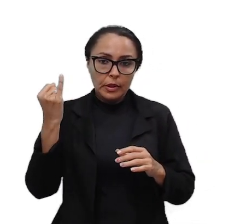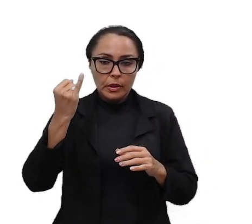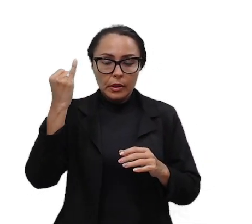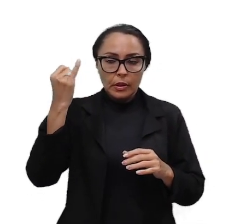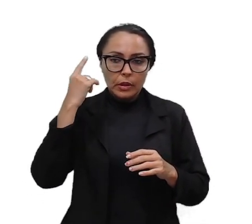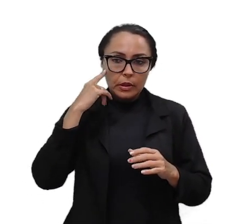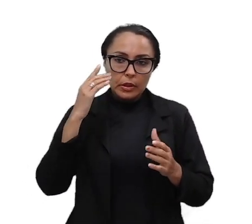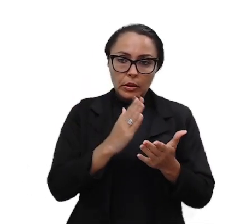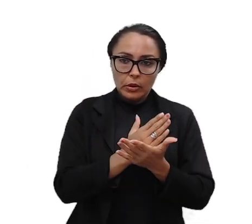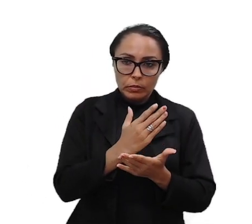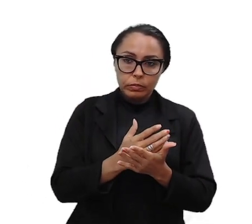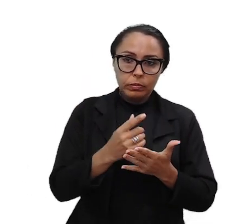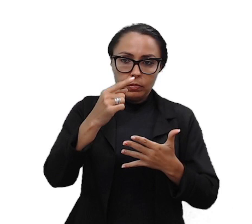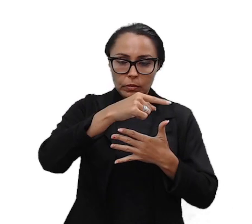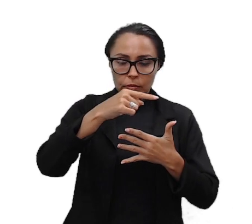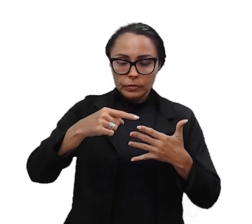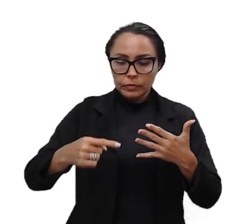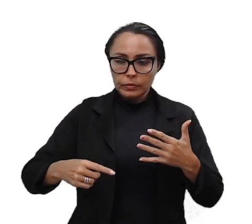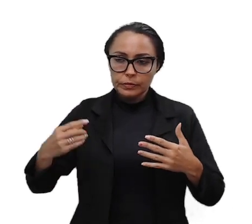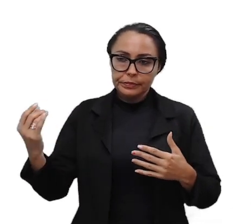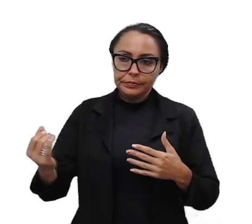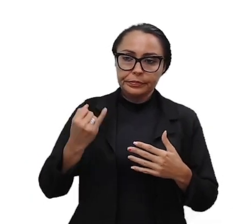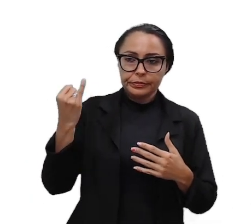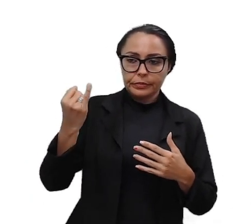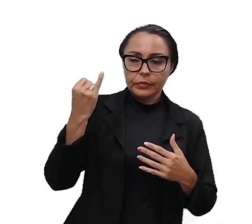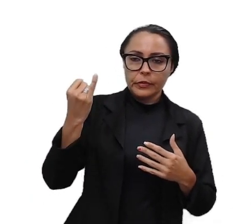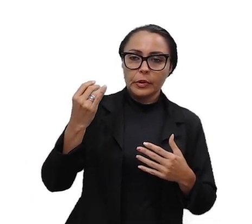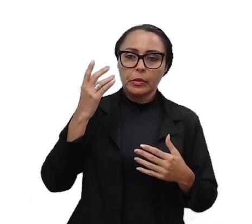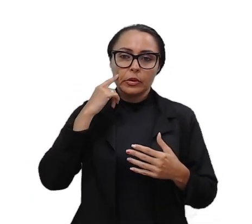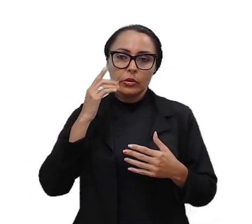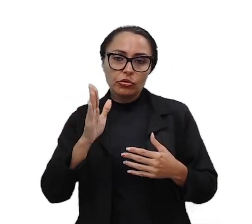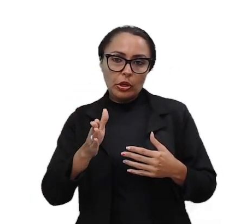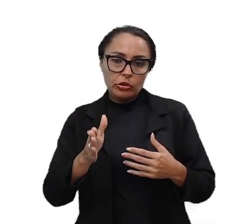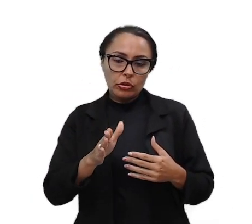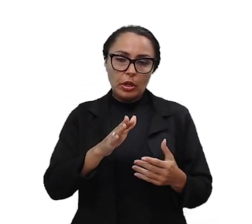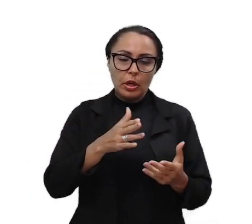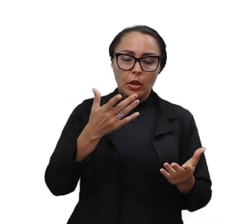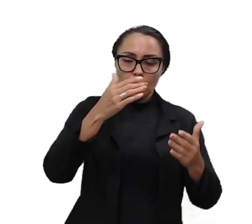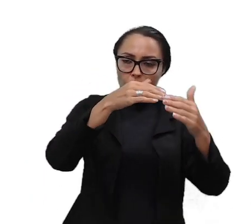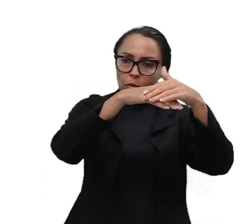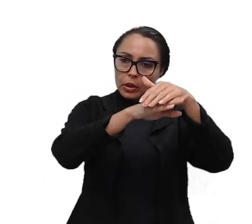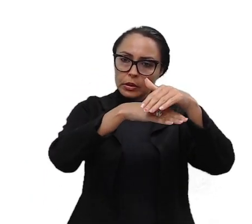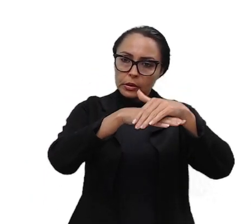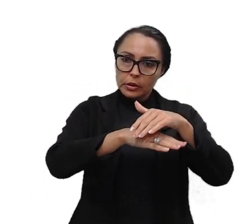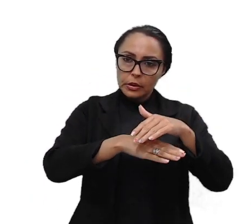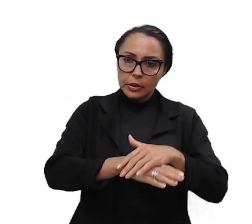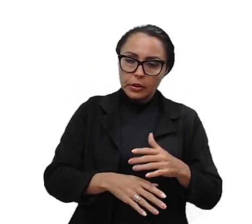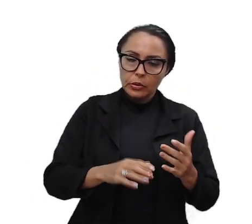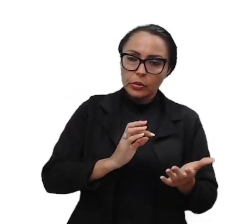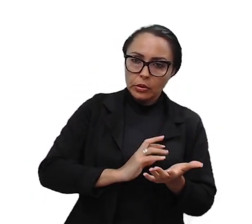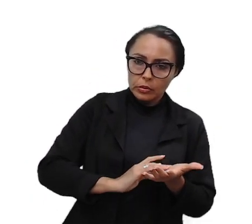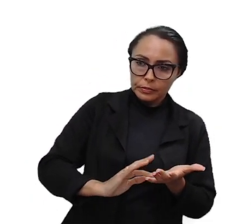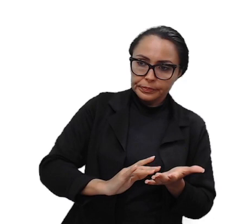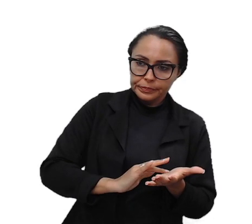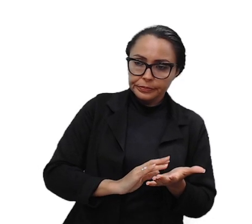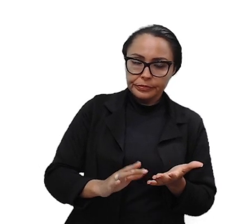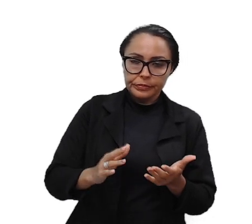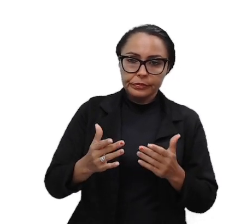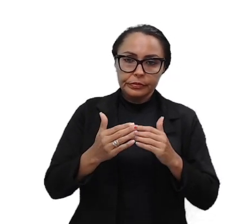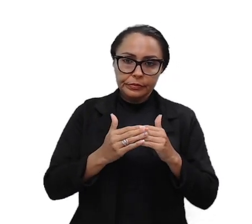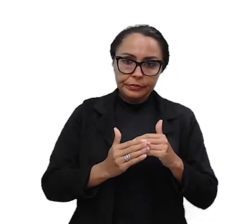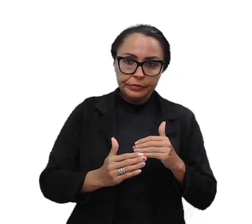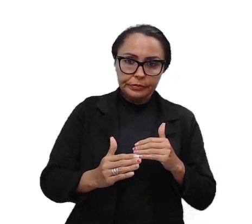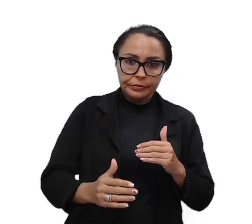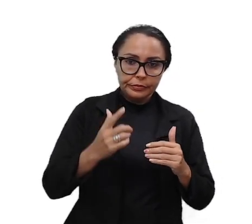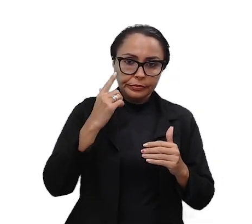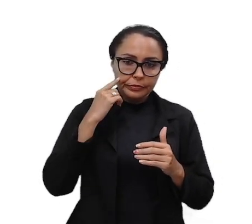que alguns itens necessários para essa produção podem já estar em estoque. Para isso, o cálculo deve começar no nível